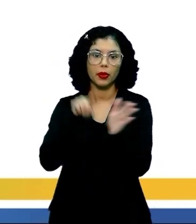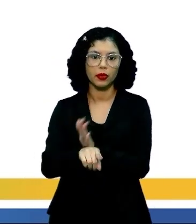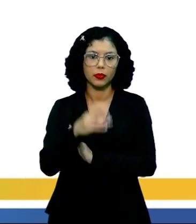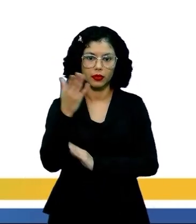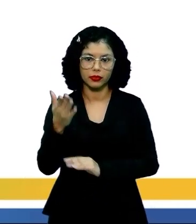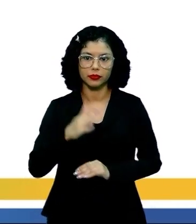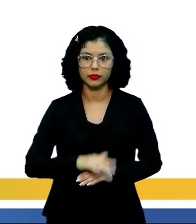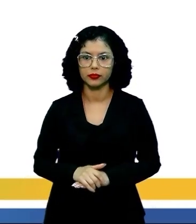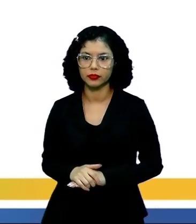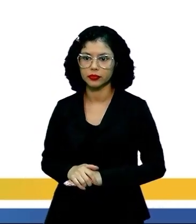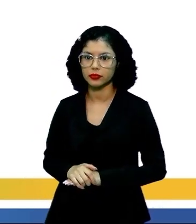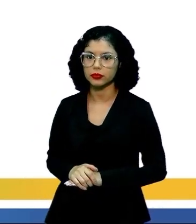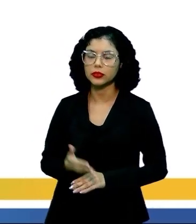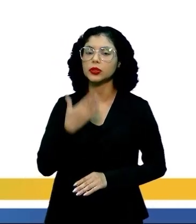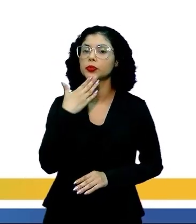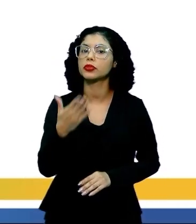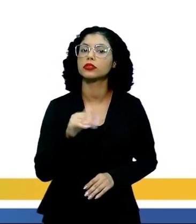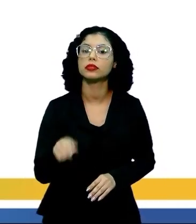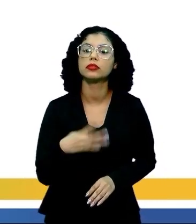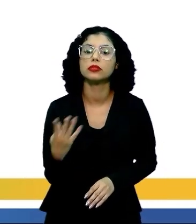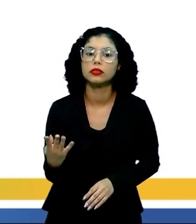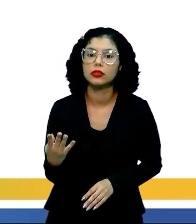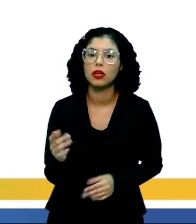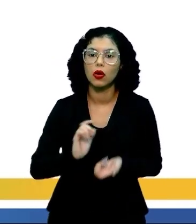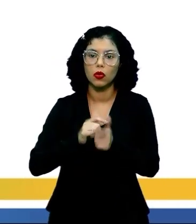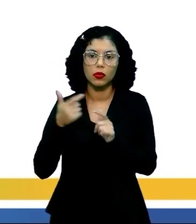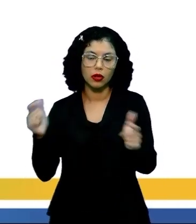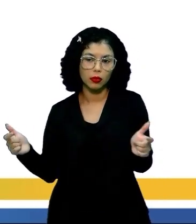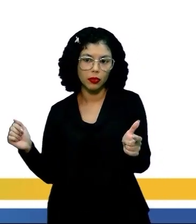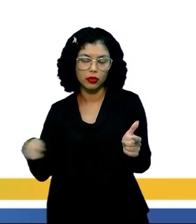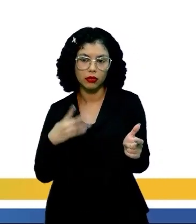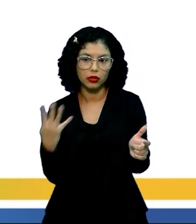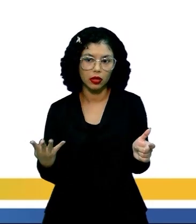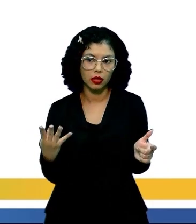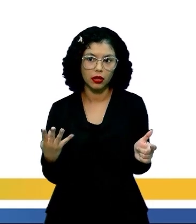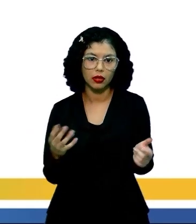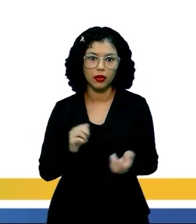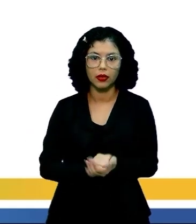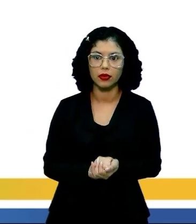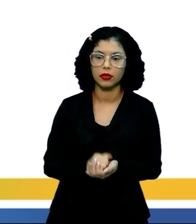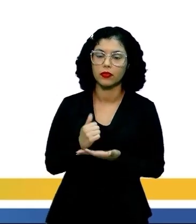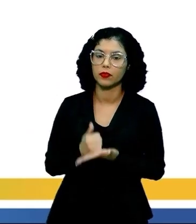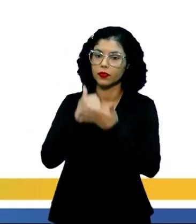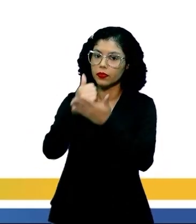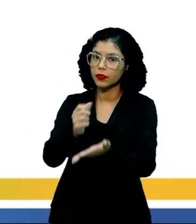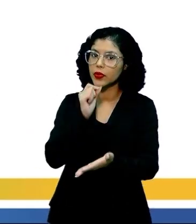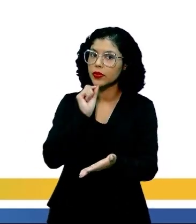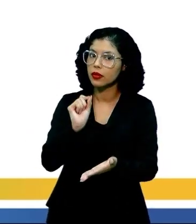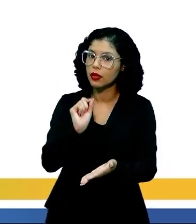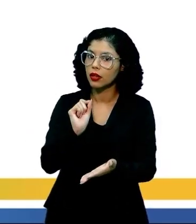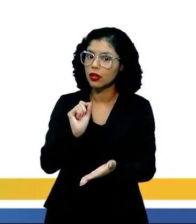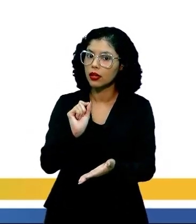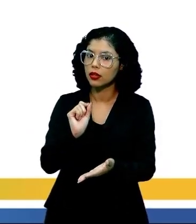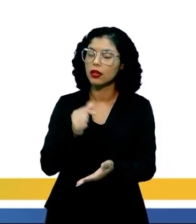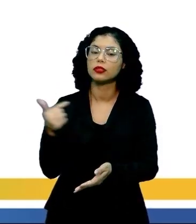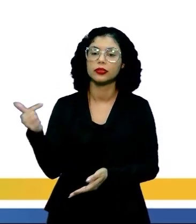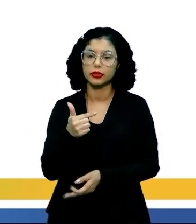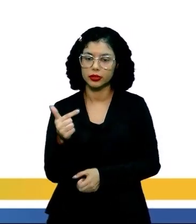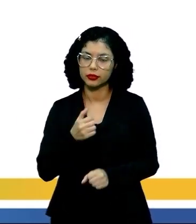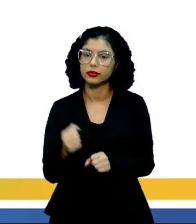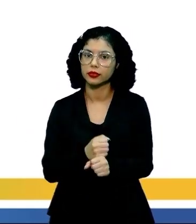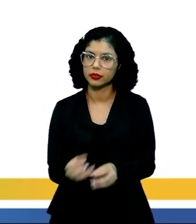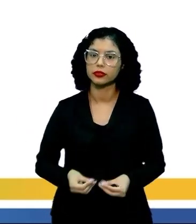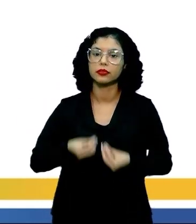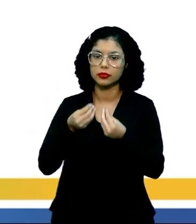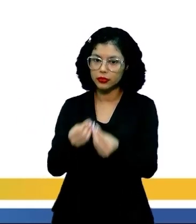para você, o que estava pedindo aqui? O aumento na quantidade de brinquedos doados, o aumento em relação do segundo em